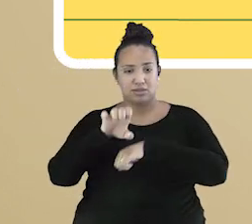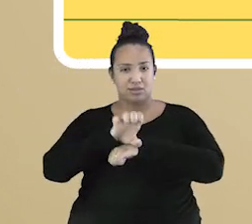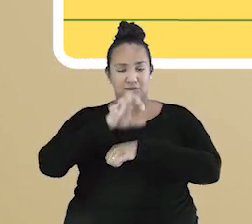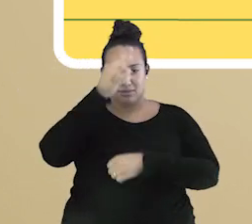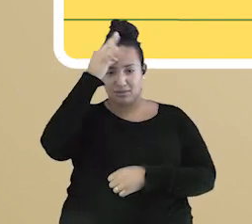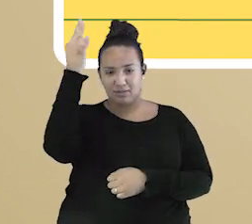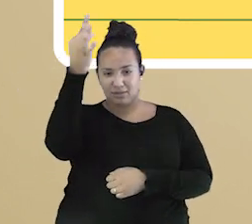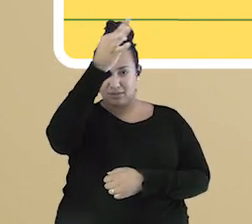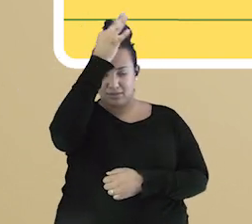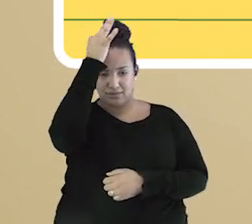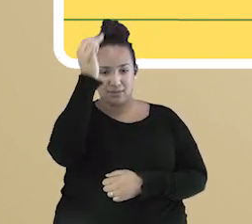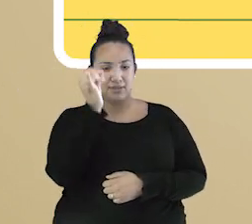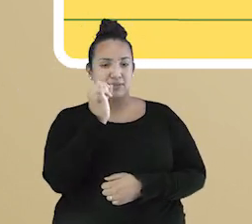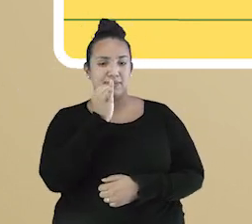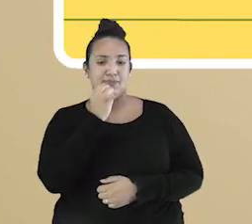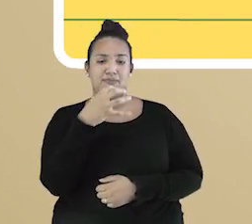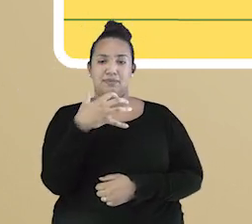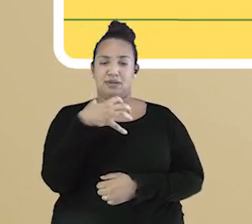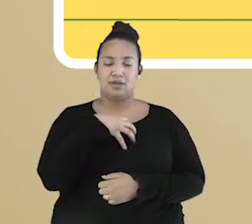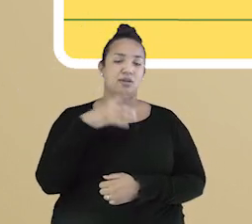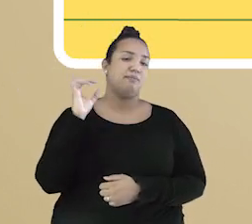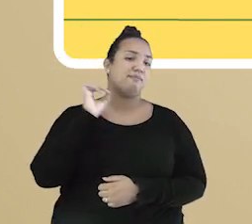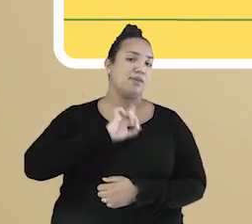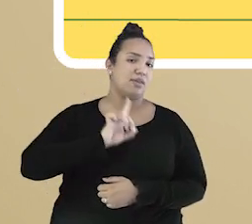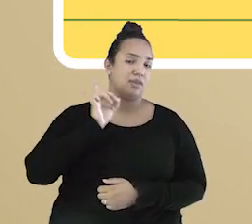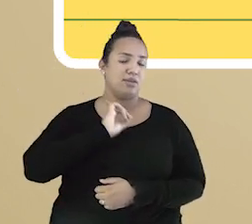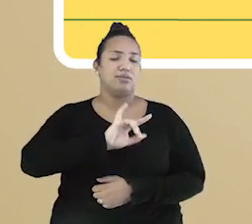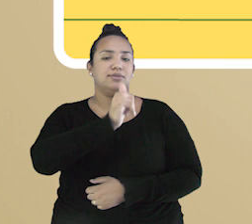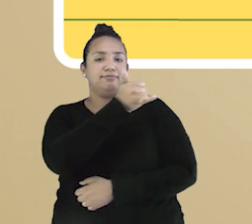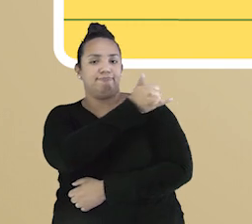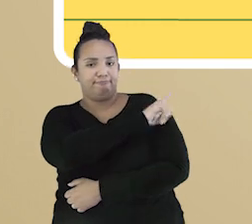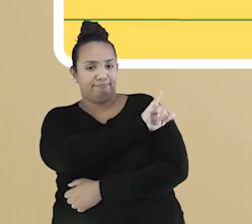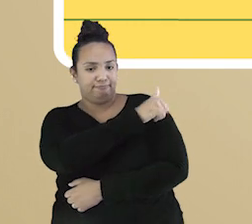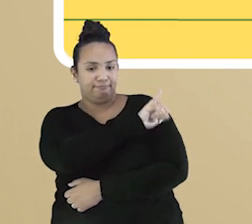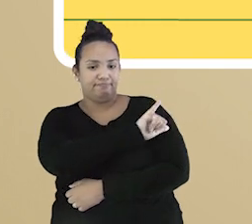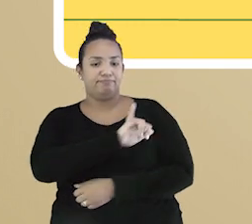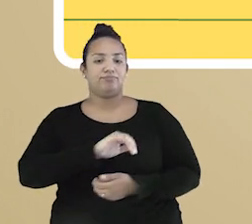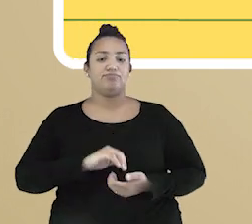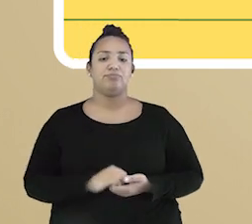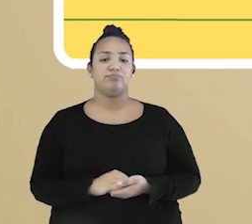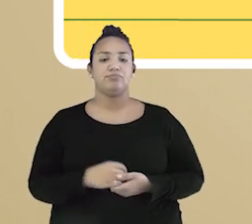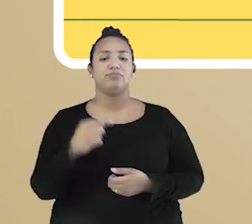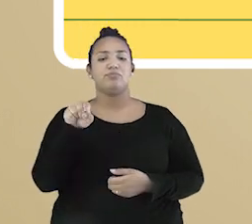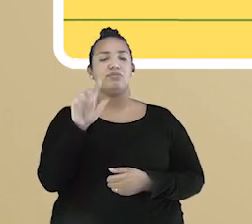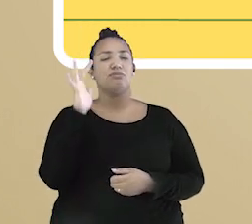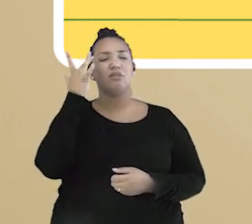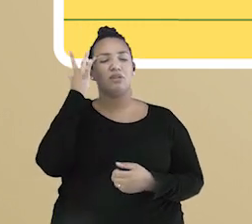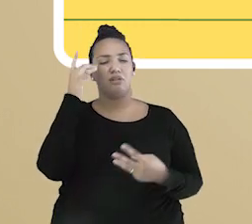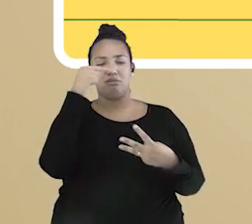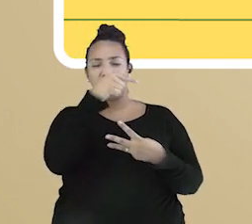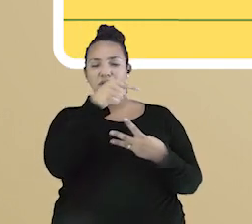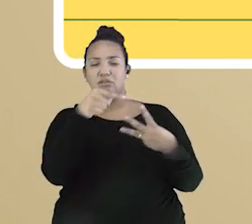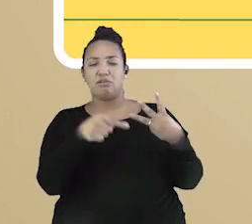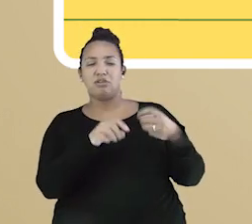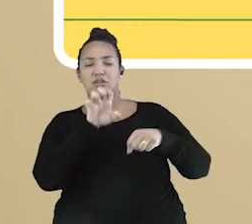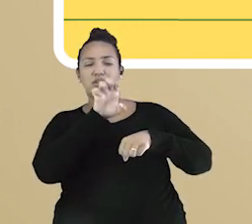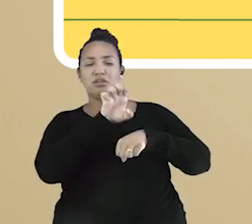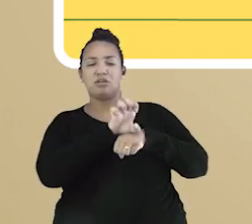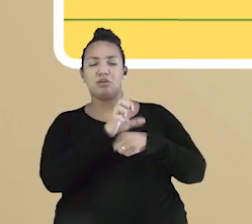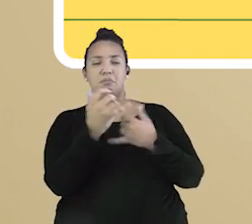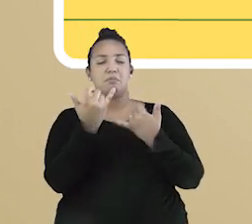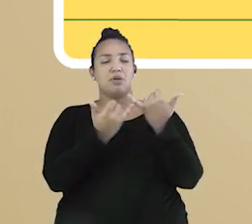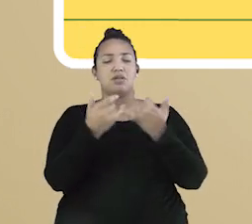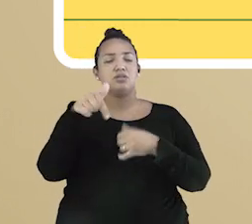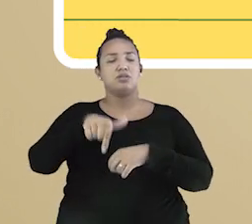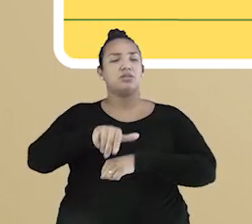Santo, eram a Bahia, Minas Gerais e Rio de Janeiro. E o que vocês acham que esses 3 estados têm em